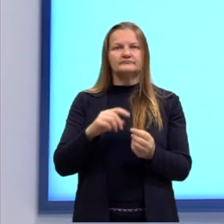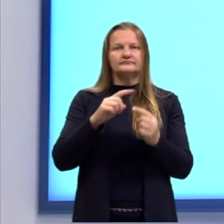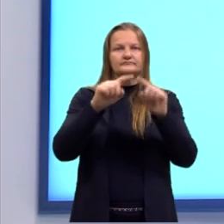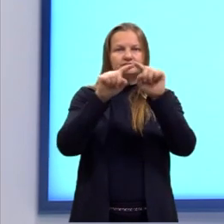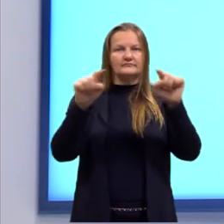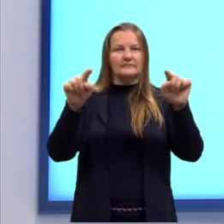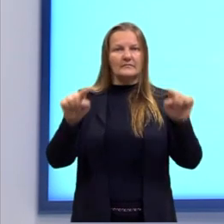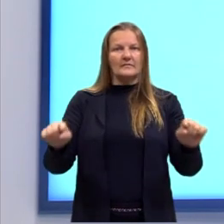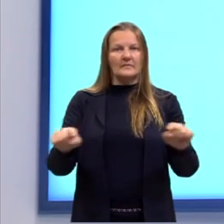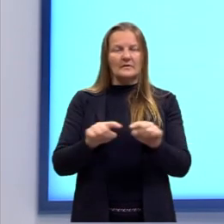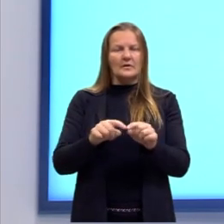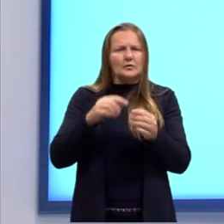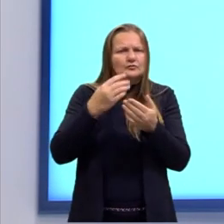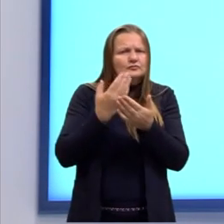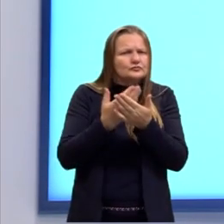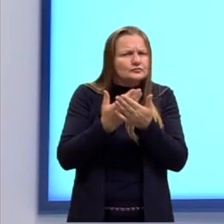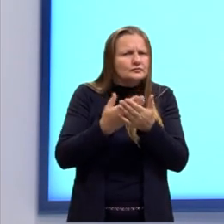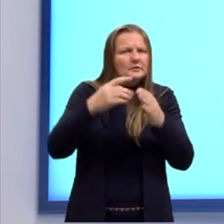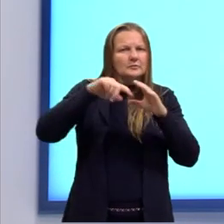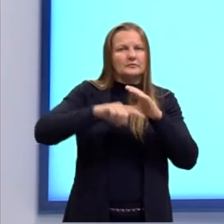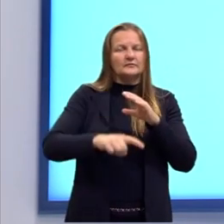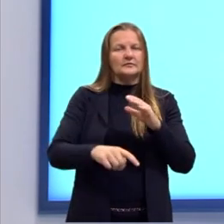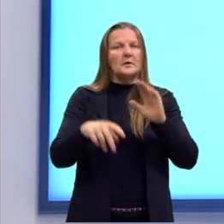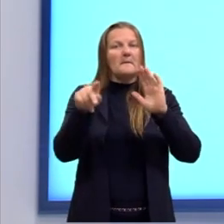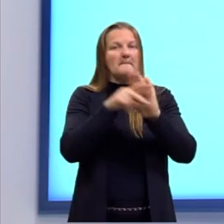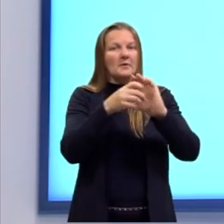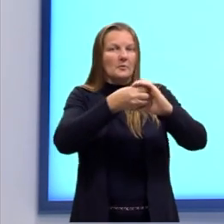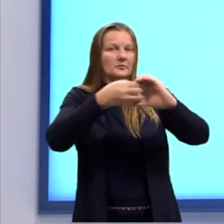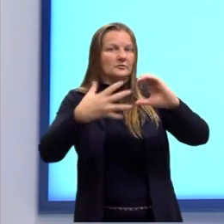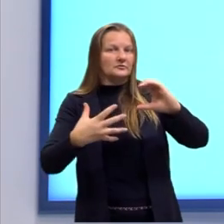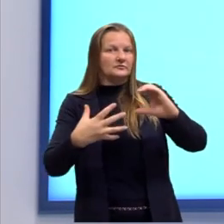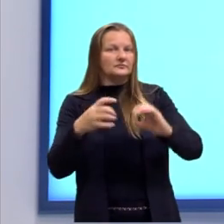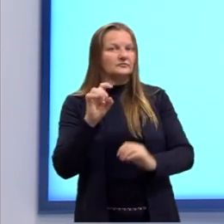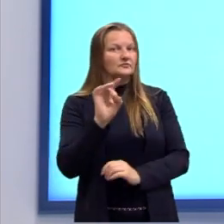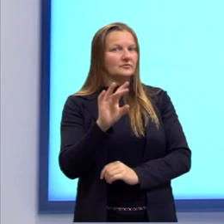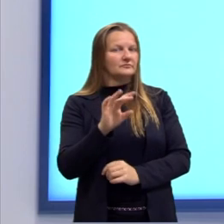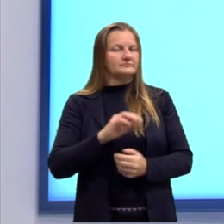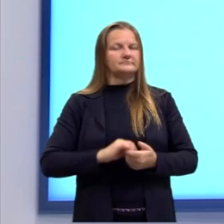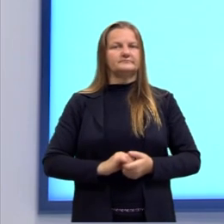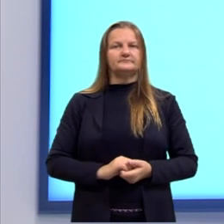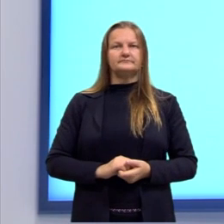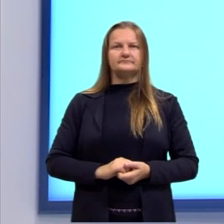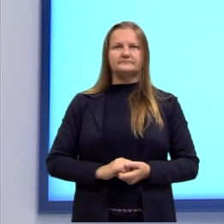trapézio e paralelogramos que possuem propriedades únicas